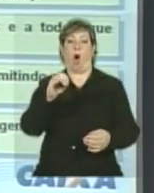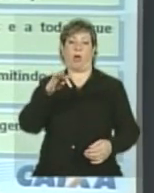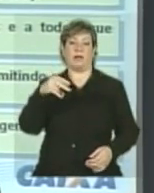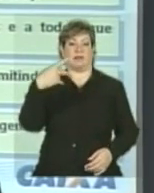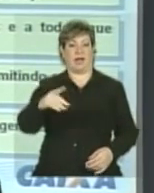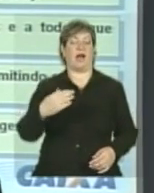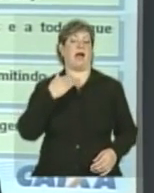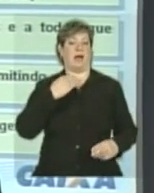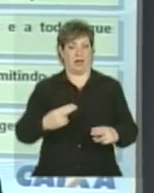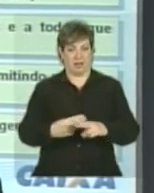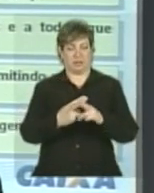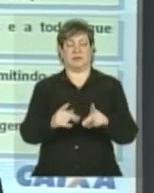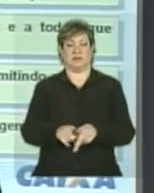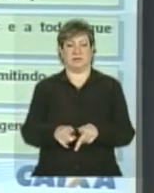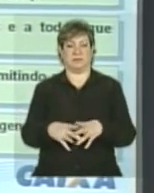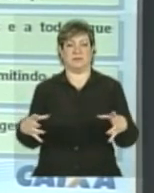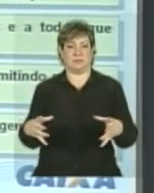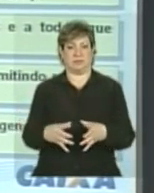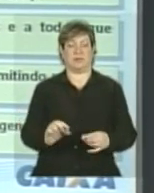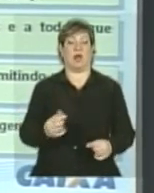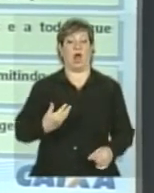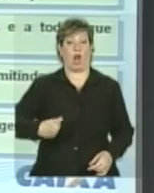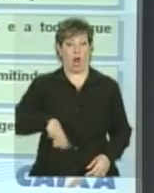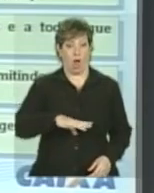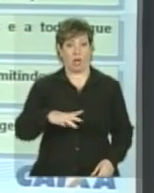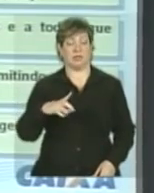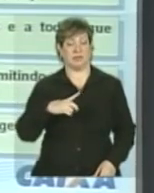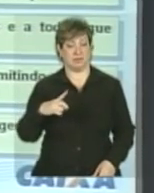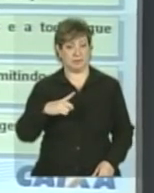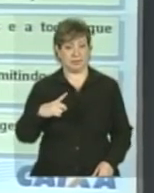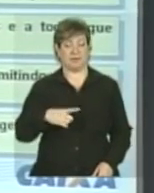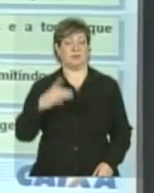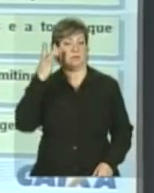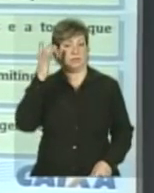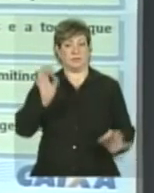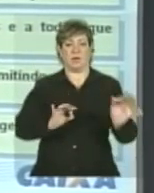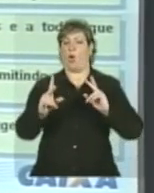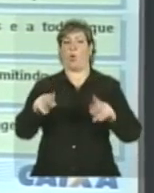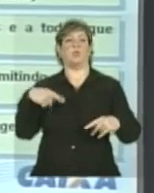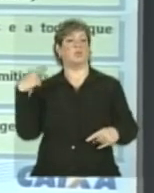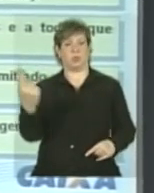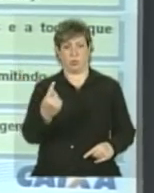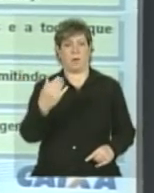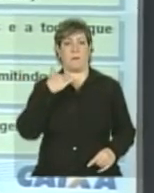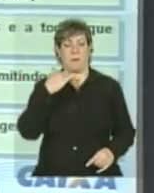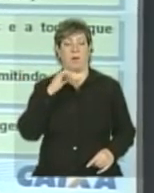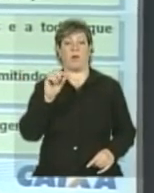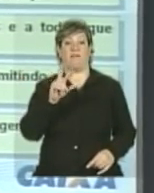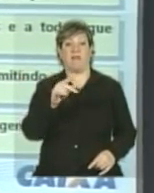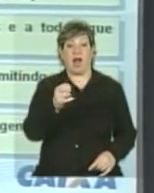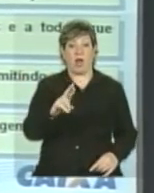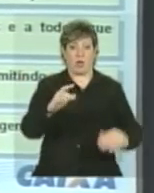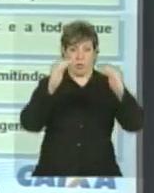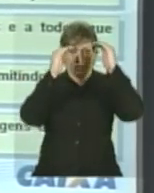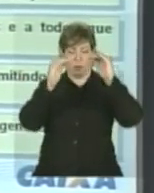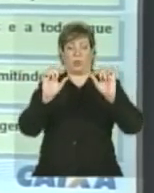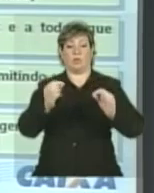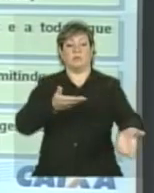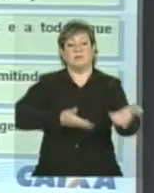deixar claro, nós estamos e temos uma estratégia, como todo banco, de valorizar